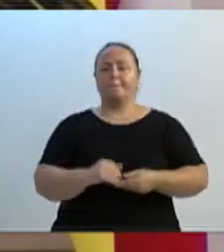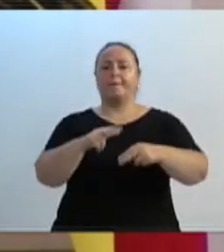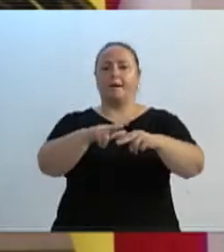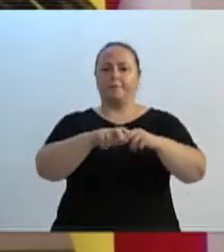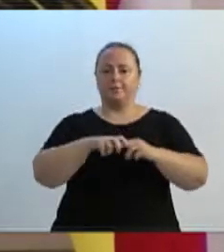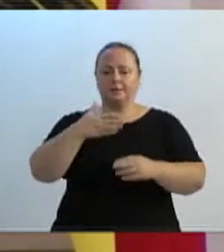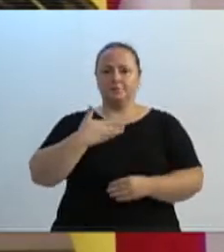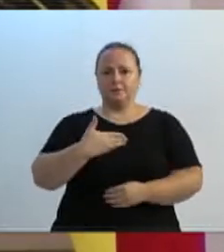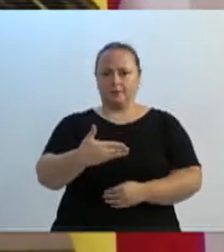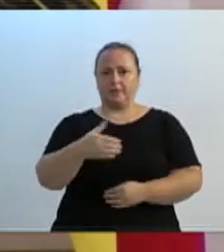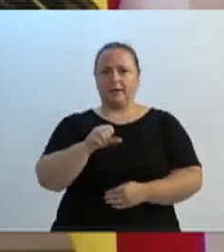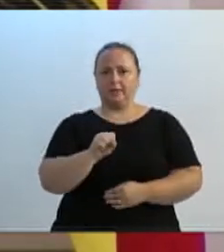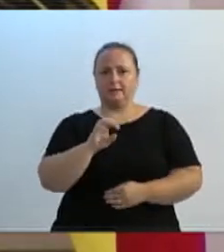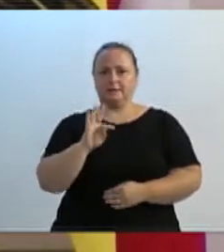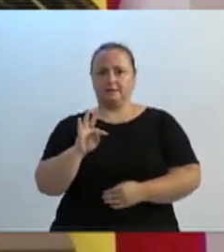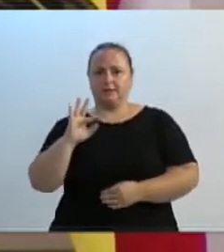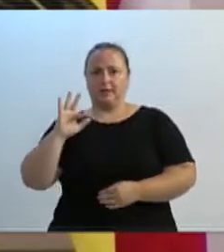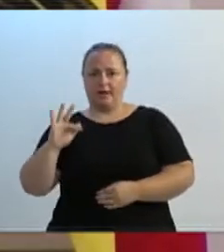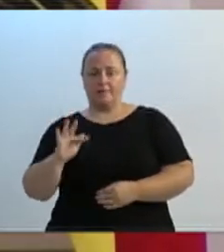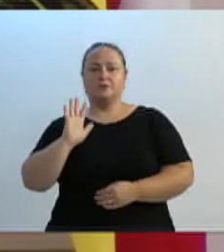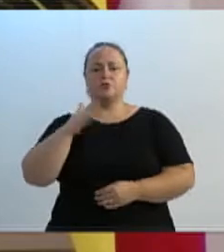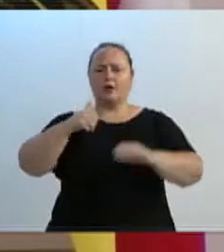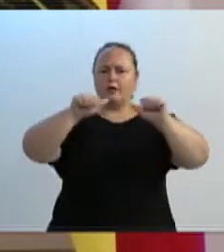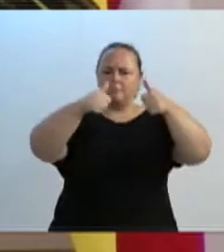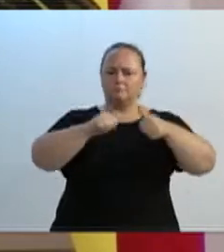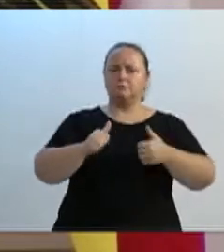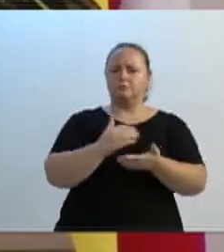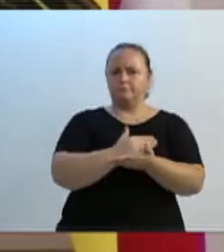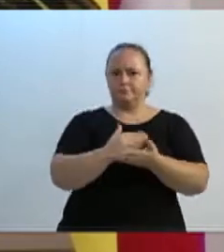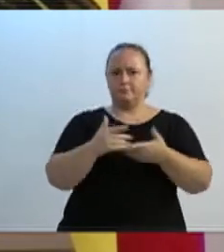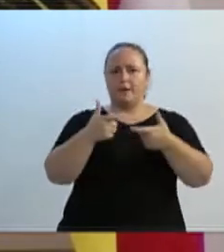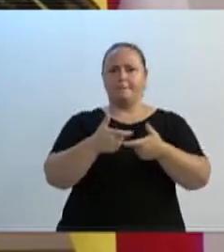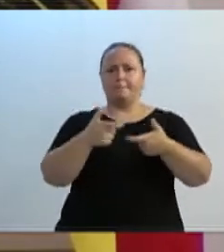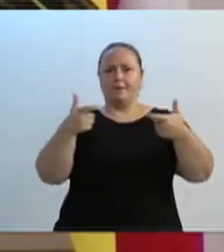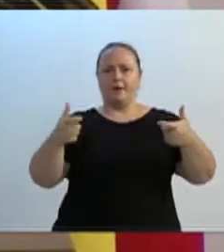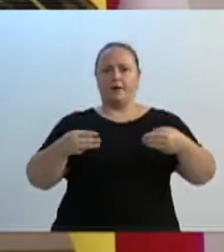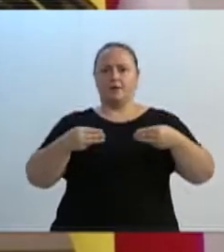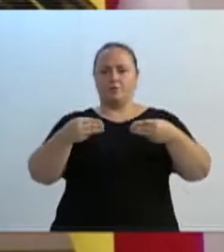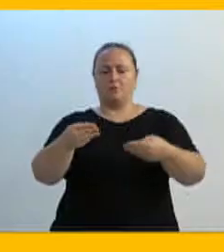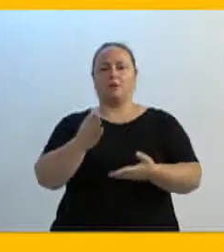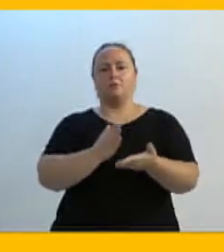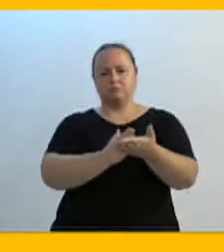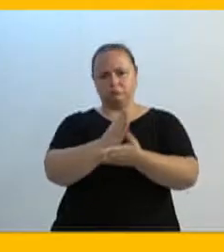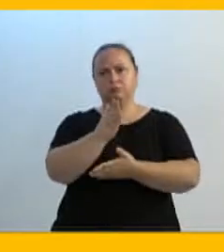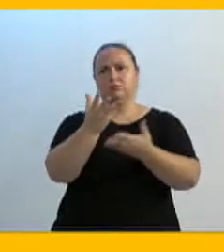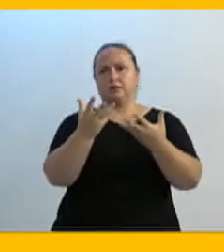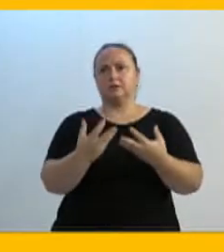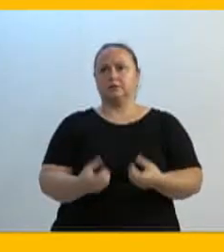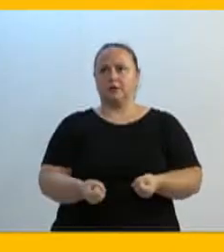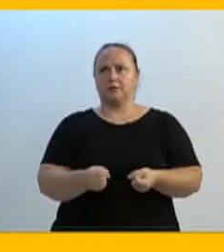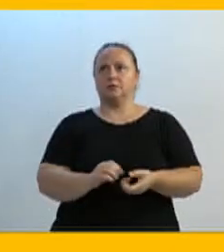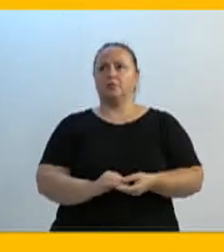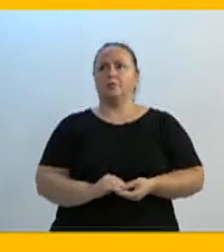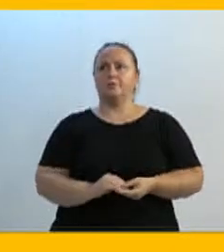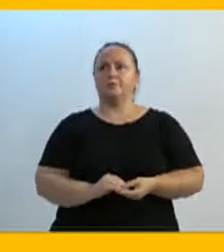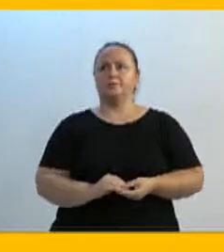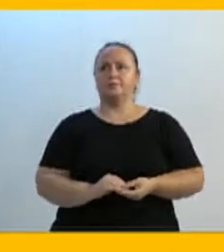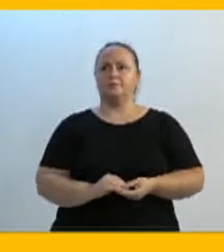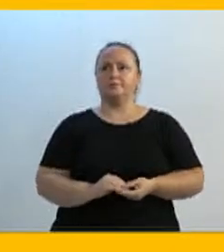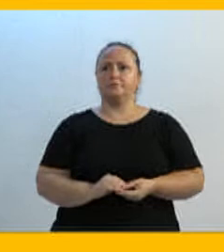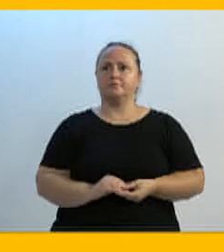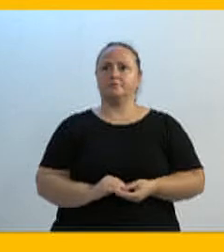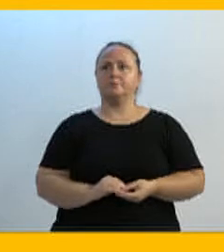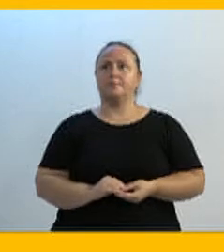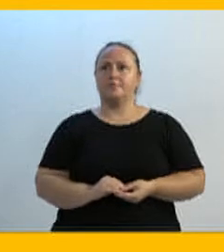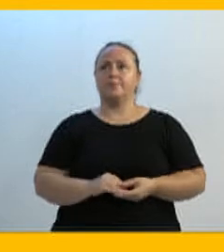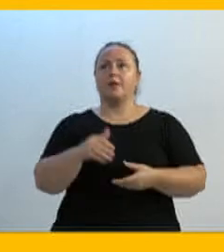já fez análise preliminar, a maioria, os ministros votaram de forma favorável, ela foi interrompida, mas deve ser feita na sexta-feira. E é uma votação